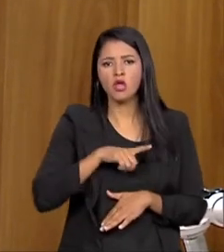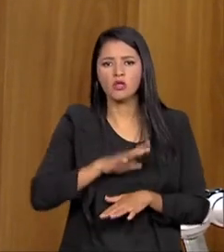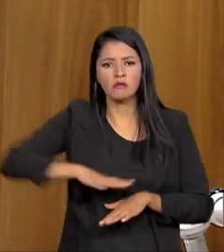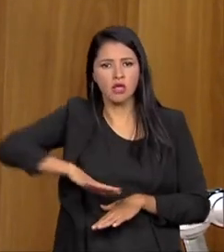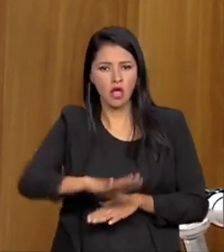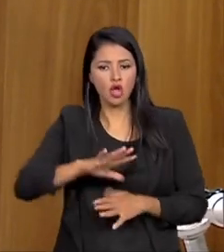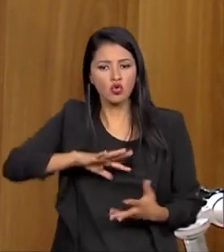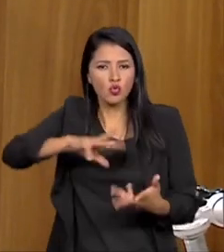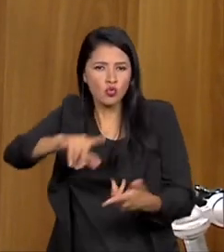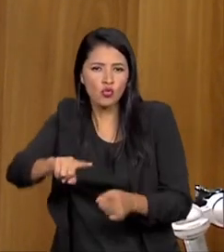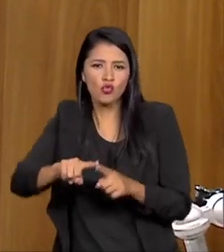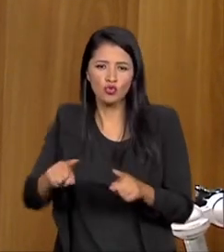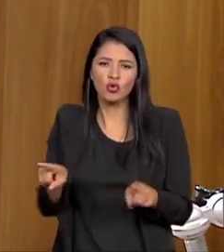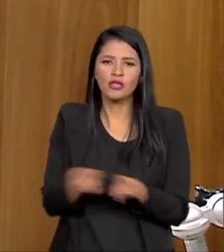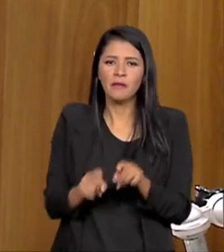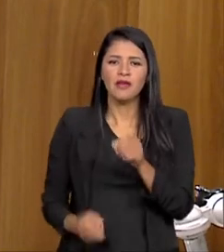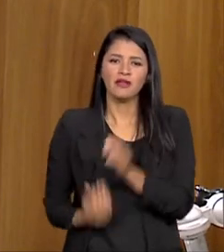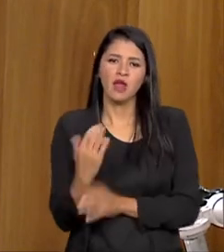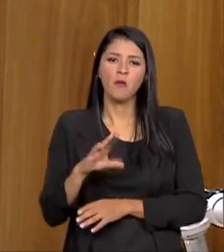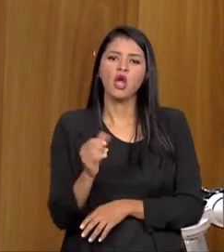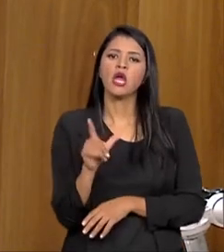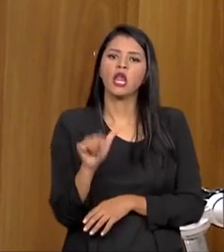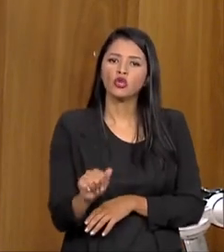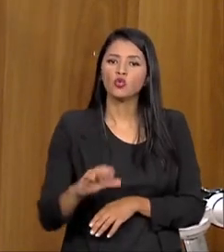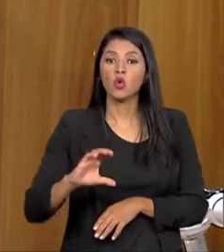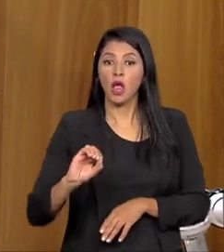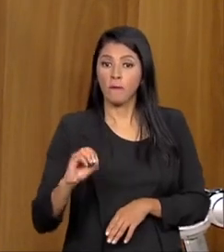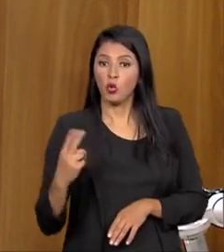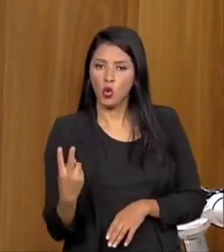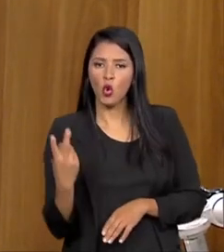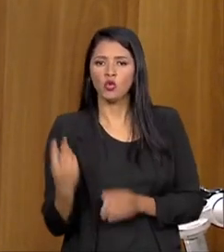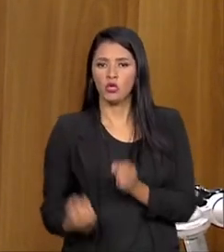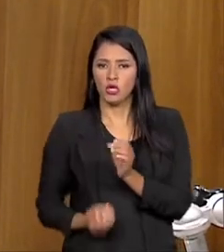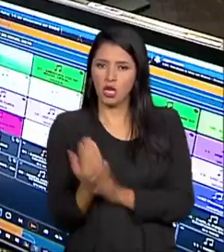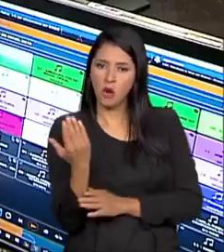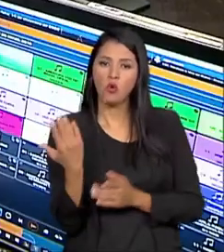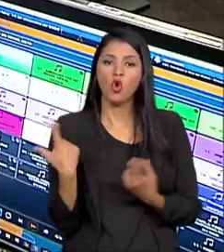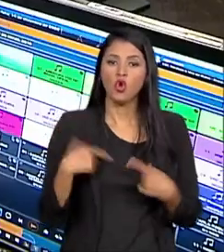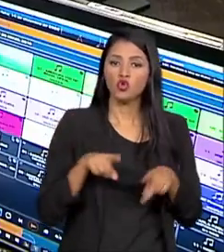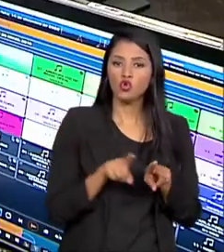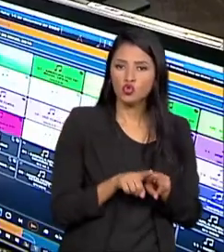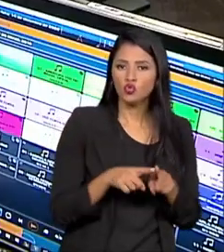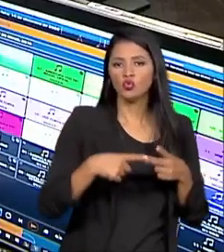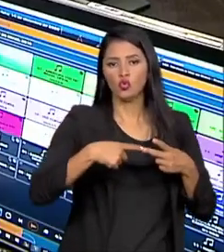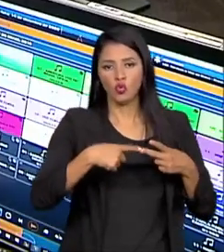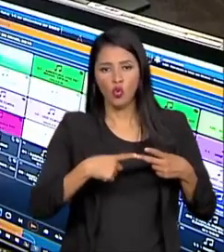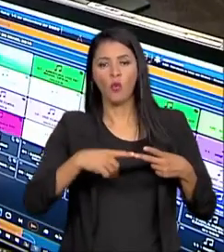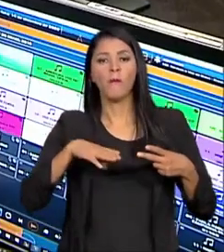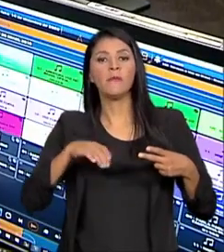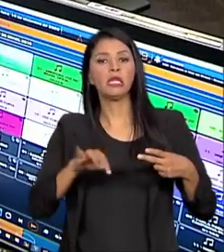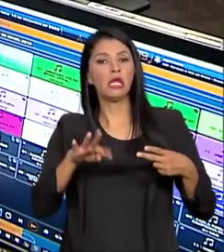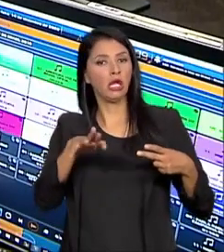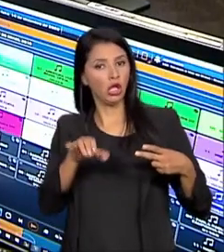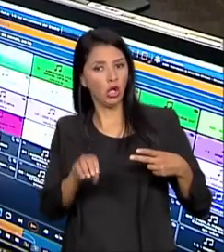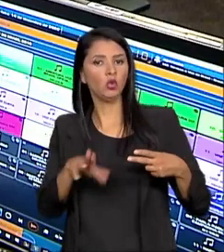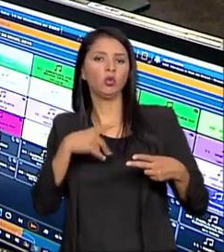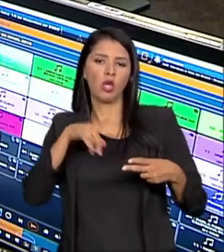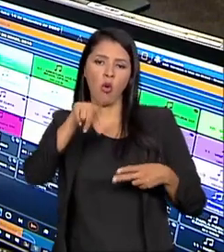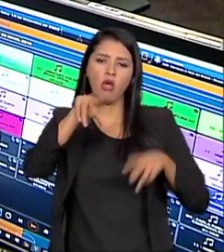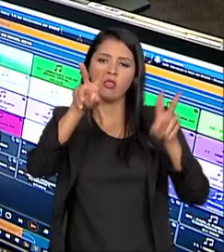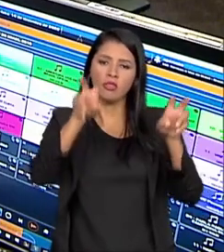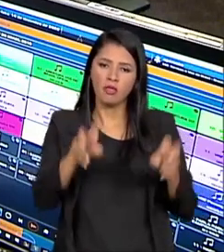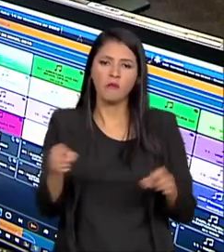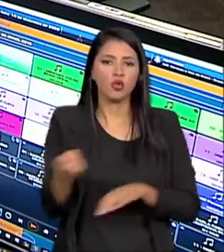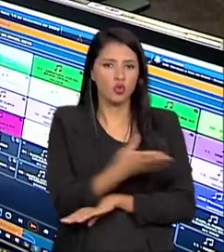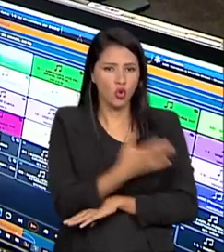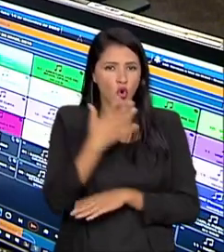ver decreto o mercado nacional é de crédito carbono junto com o crédito metano Então eu acho que são temas novos são novidades que